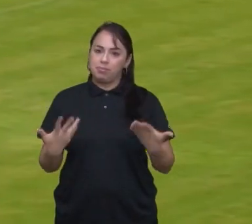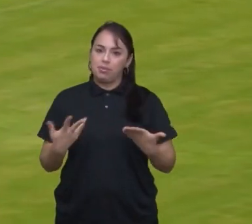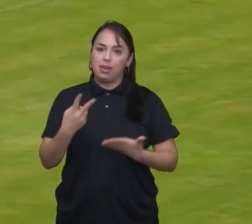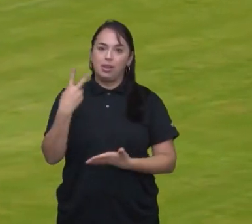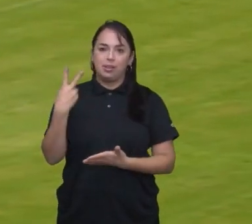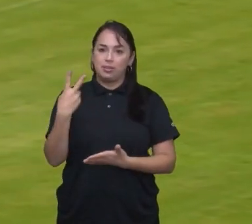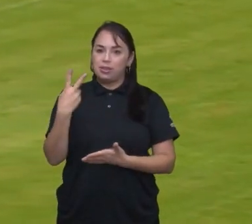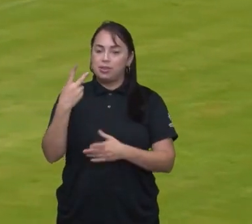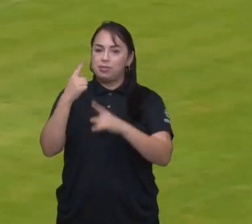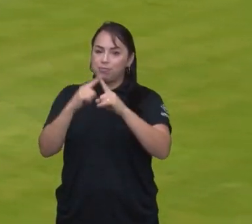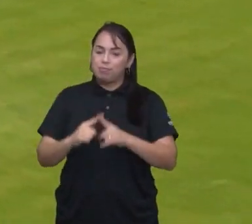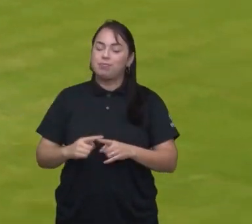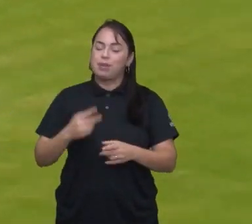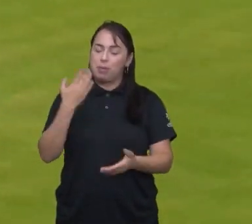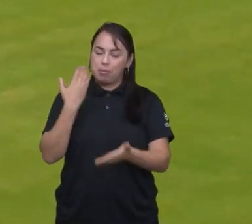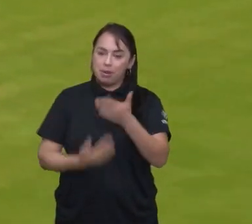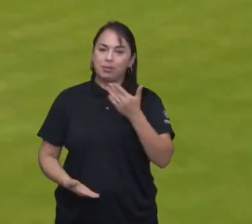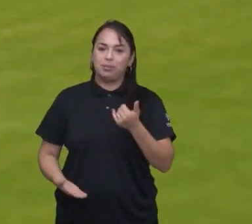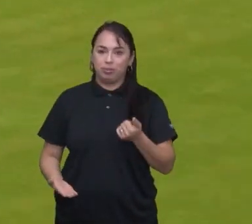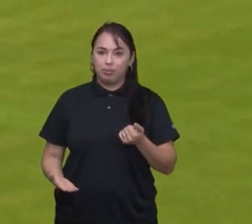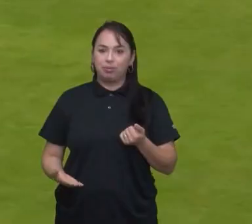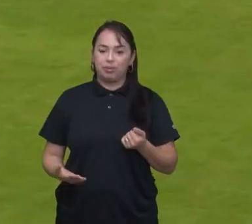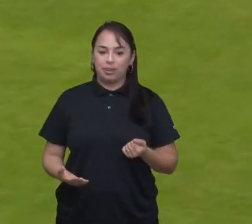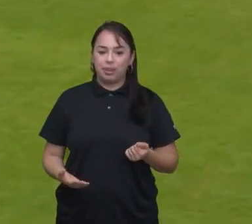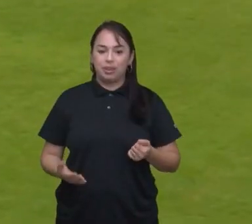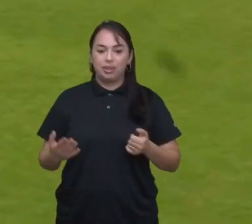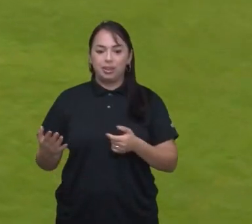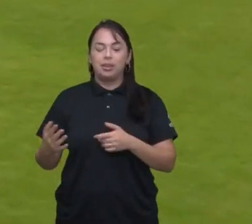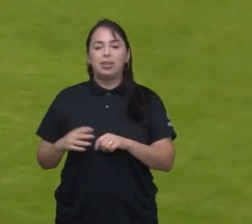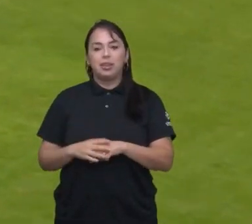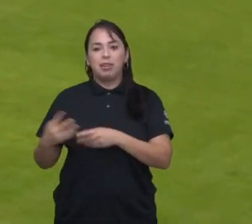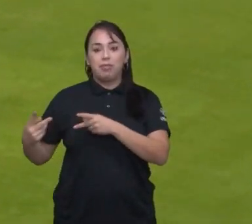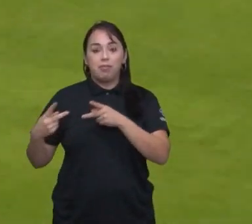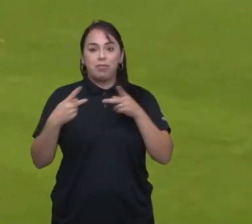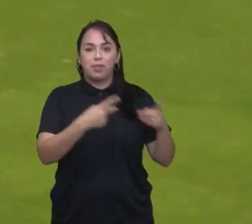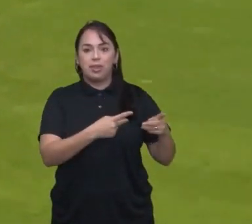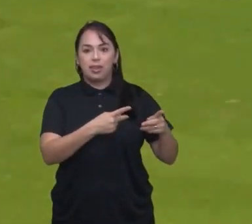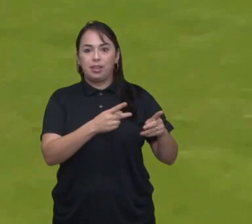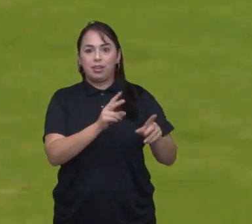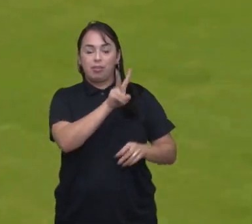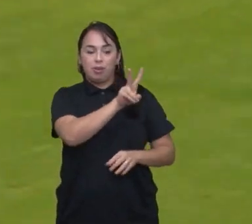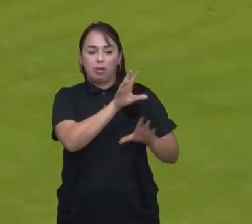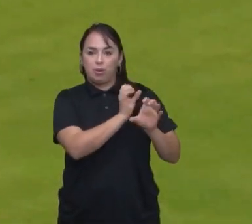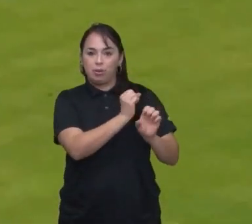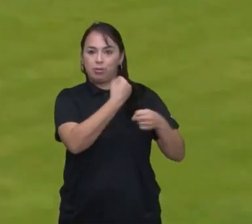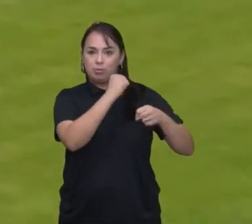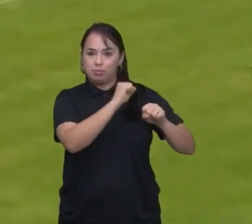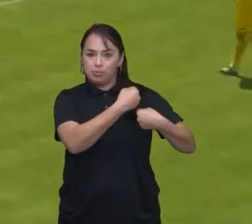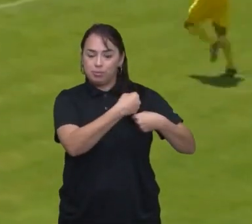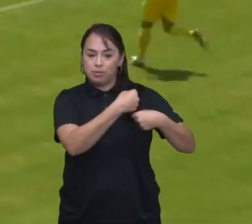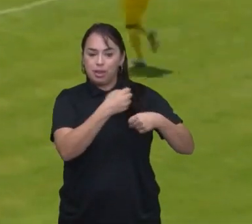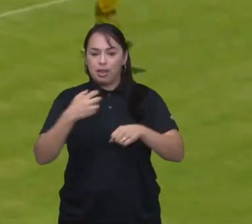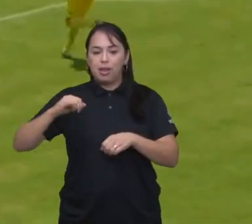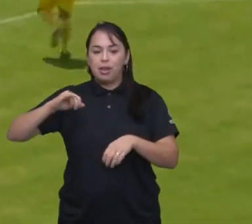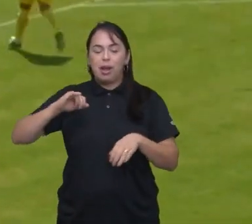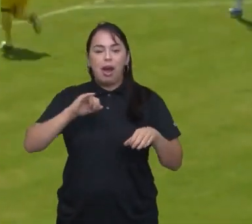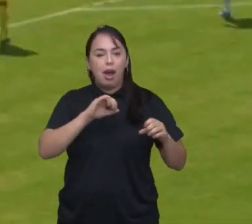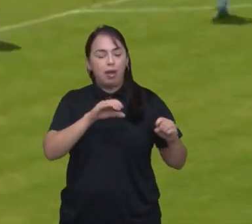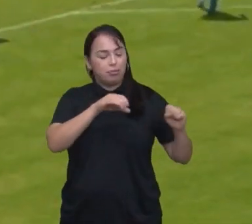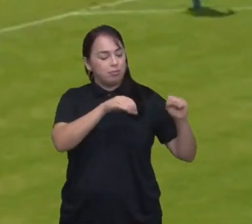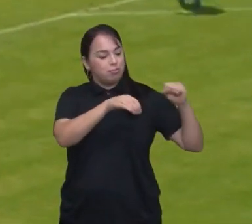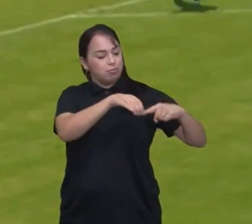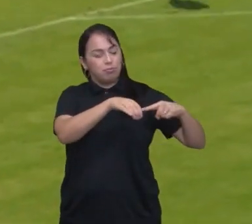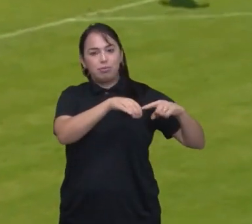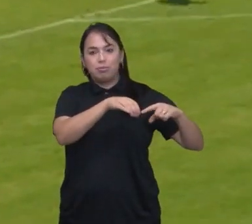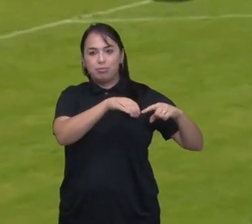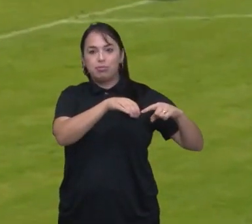derrota do São José aconteceu na quinta rodada, quando o time foi até Votuporanga. Murilo aproveitou o rebote de Enal